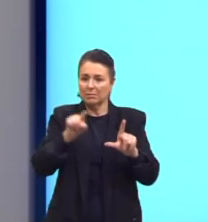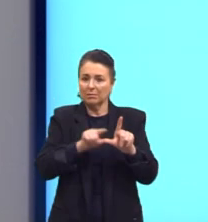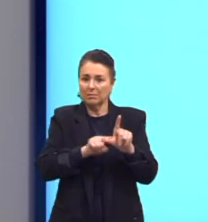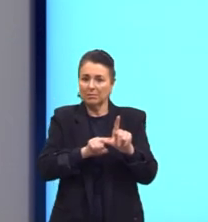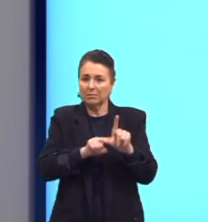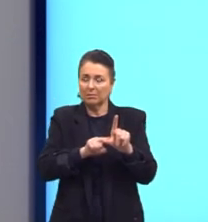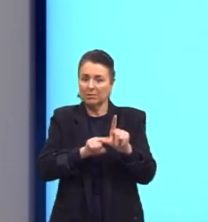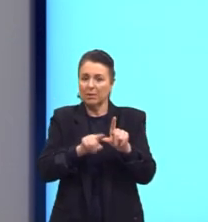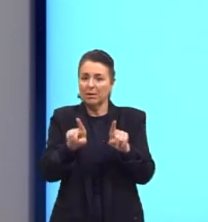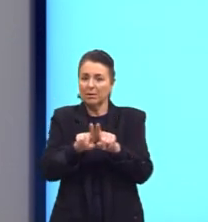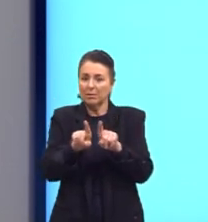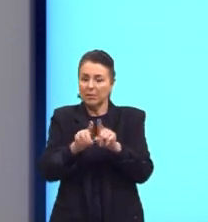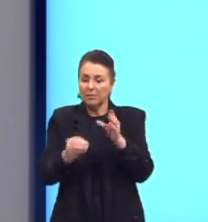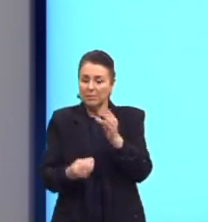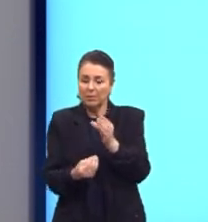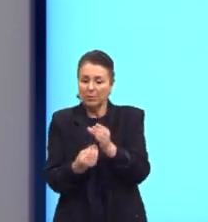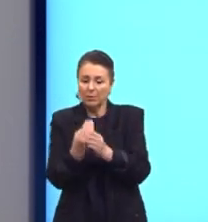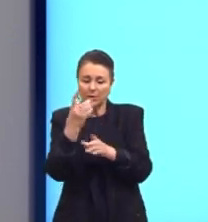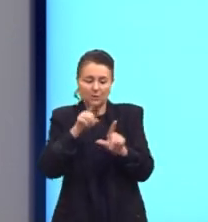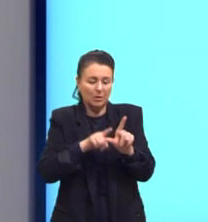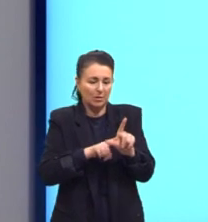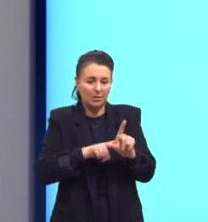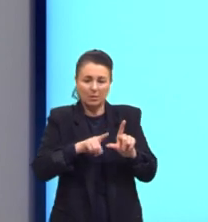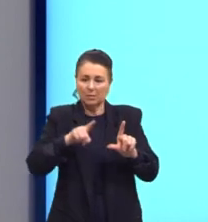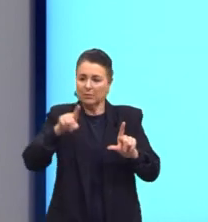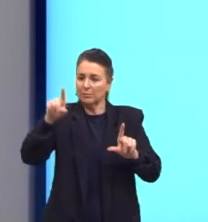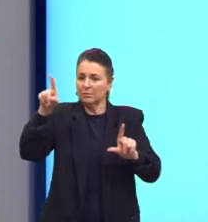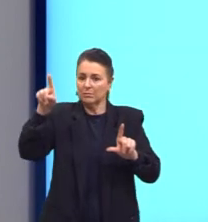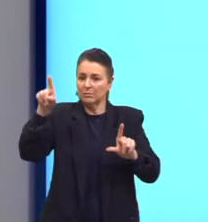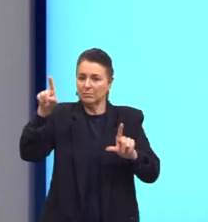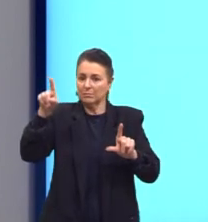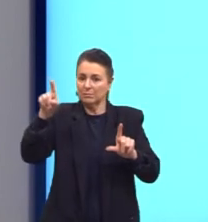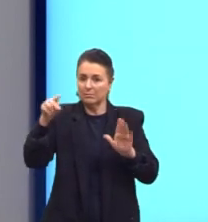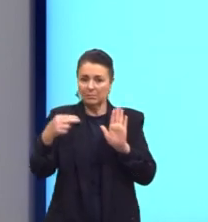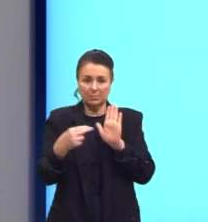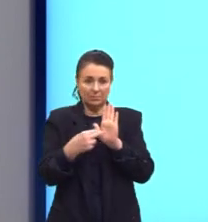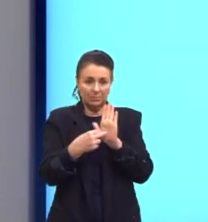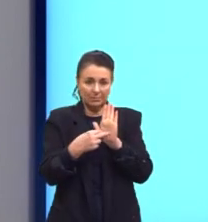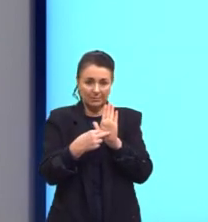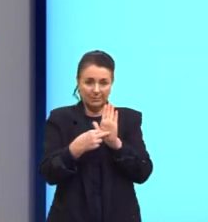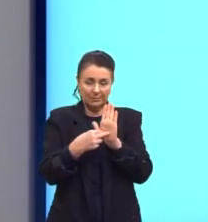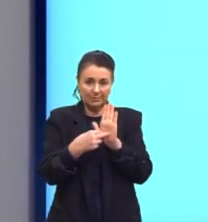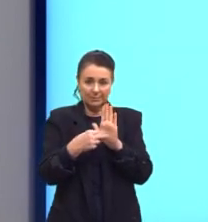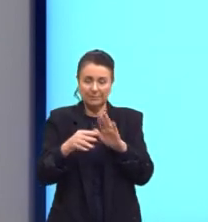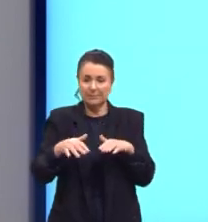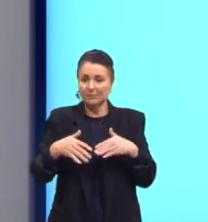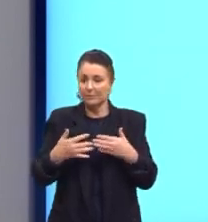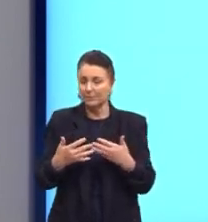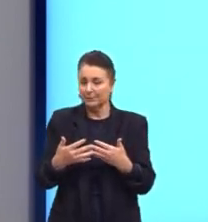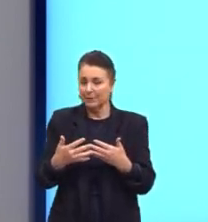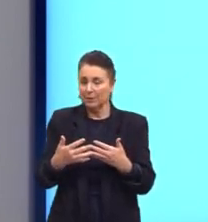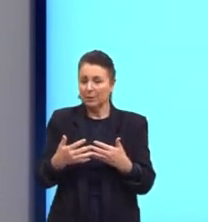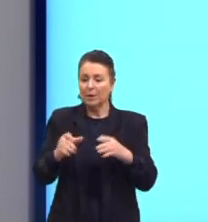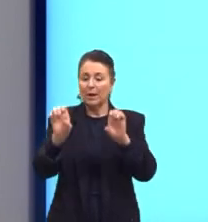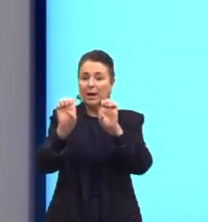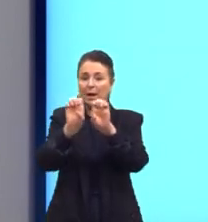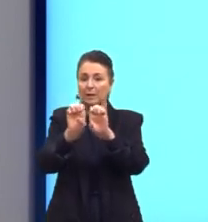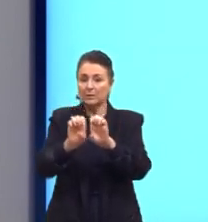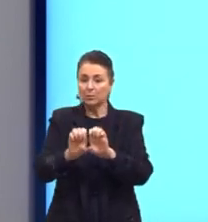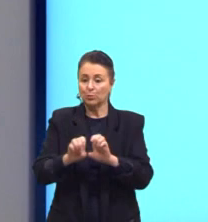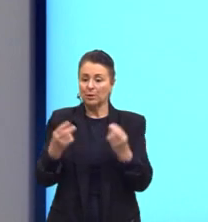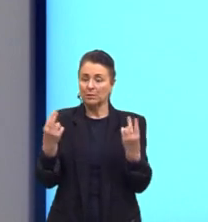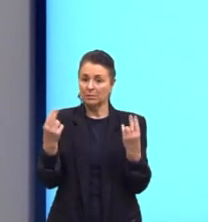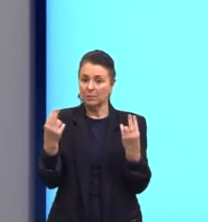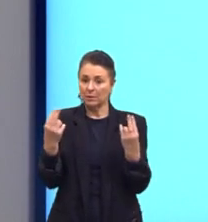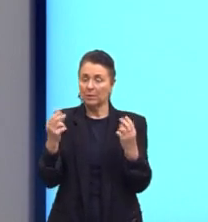mesma origem evolutiva preste atenção então as estruturas